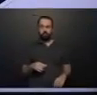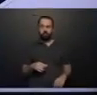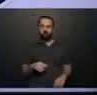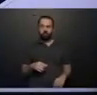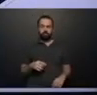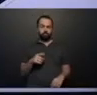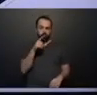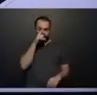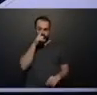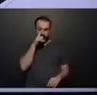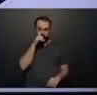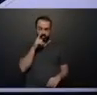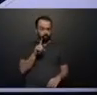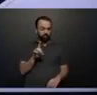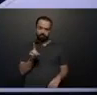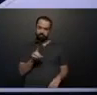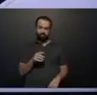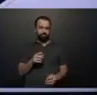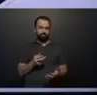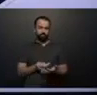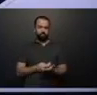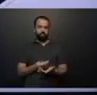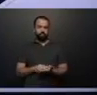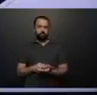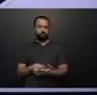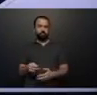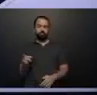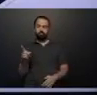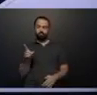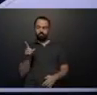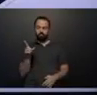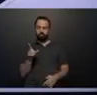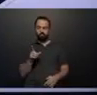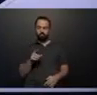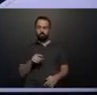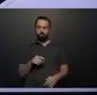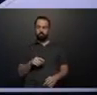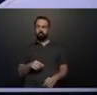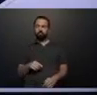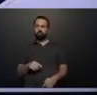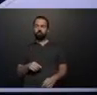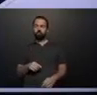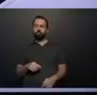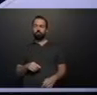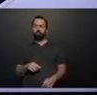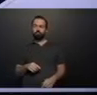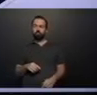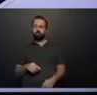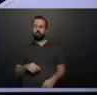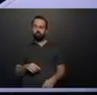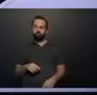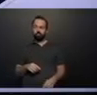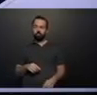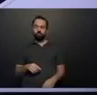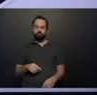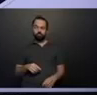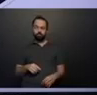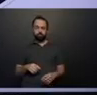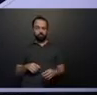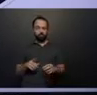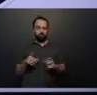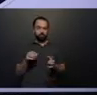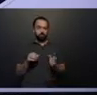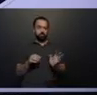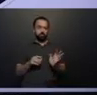fala perigo, né? Mas na verdade são produtos tóxicos, mas que já é perigoso mesmo. Importante é que ele tenha essa imagem,